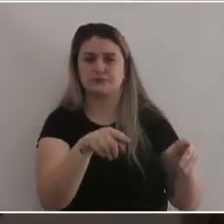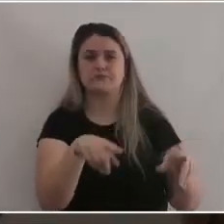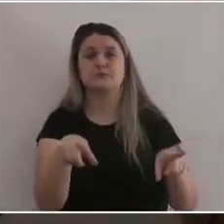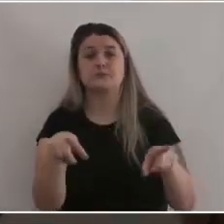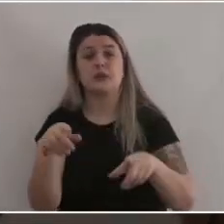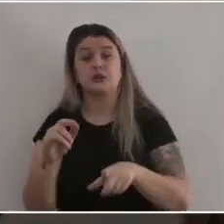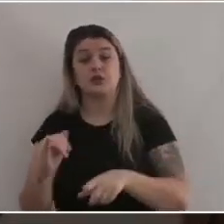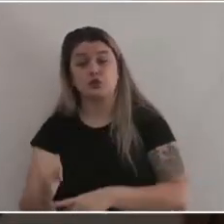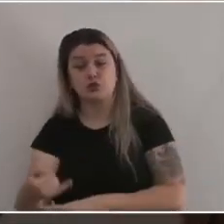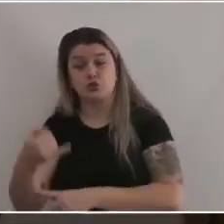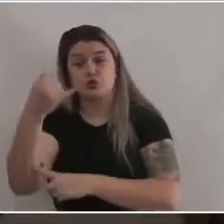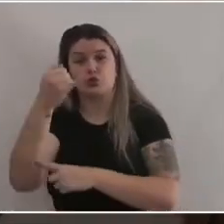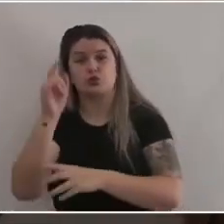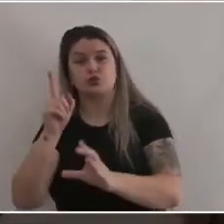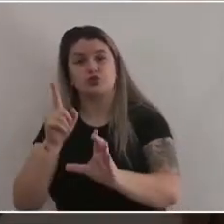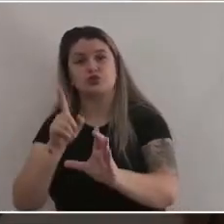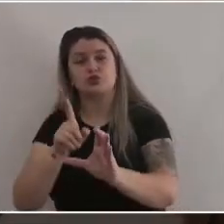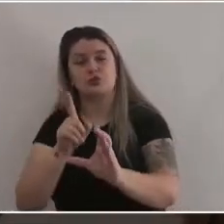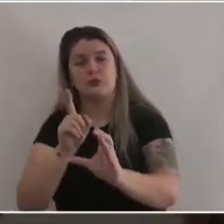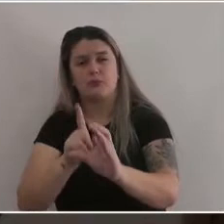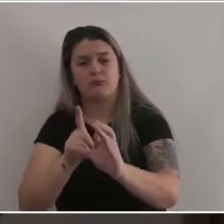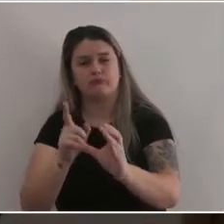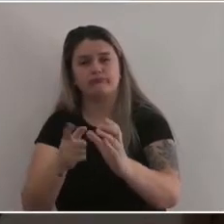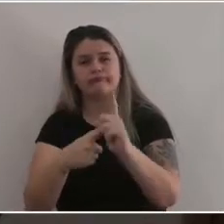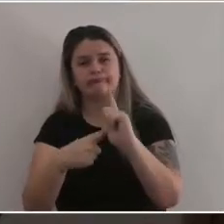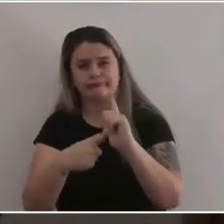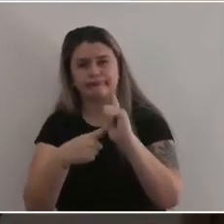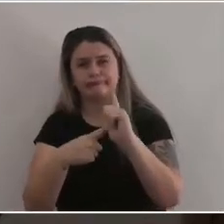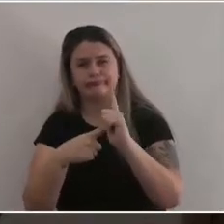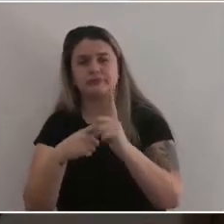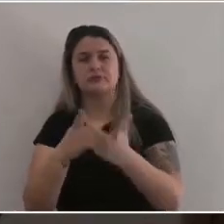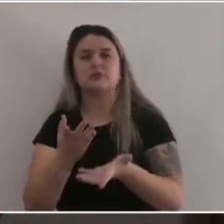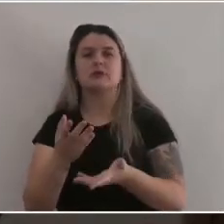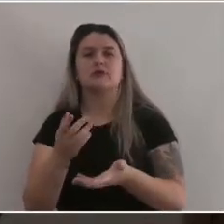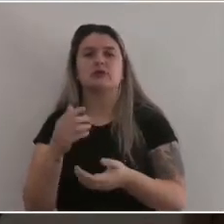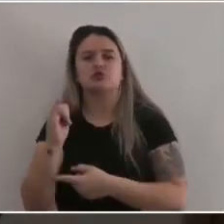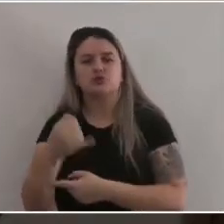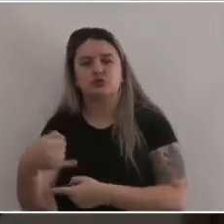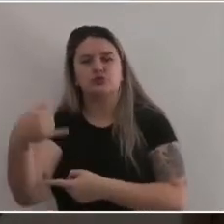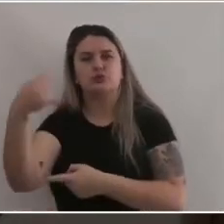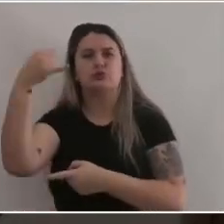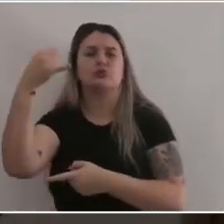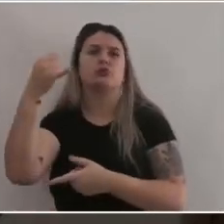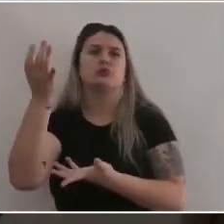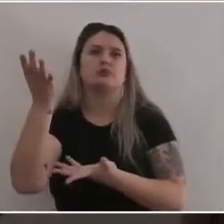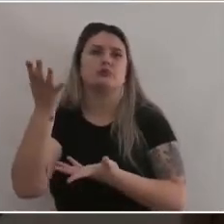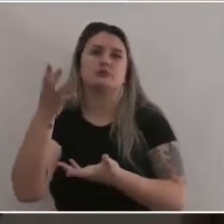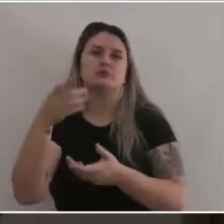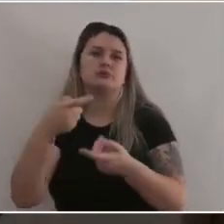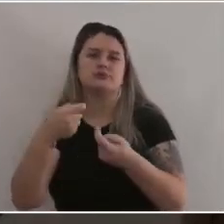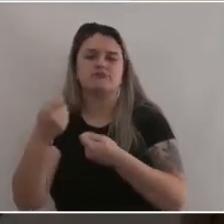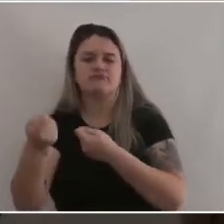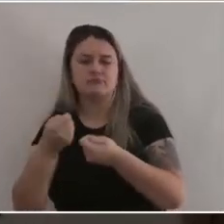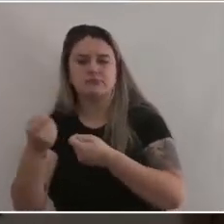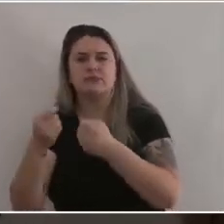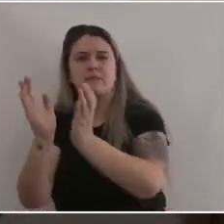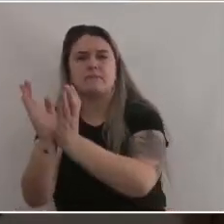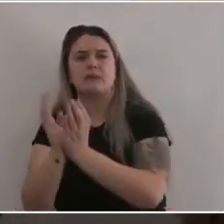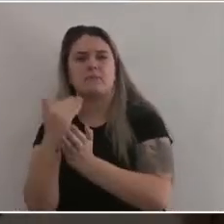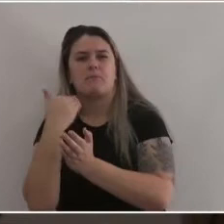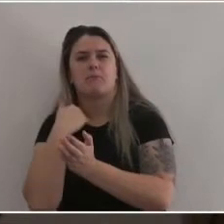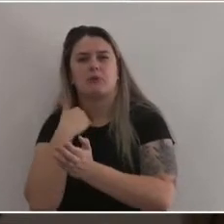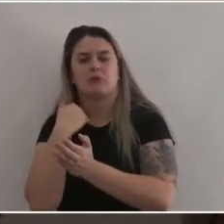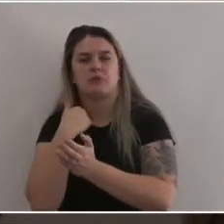Juros e encargos da dívida, são juros da dívida fundada, juros de financiamento de